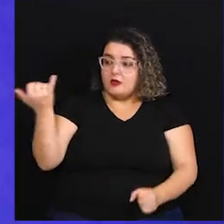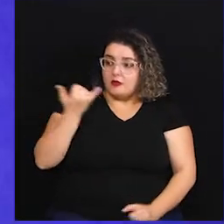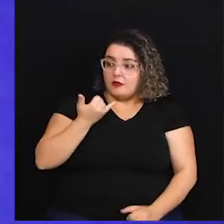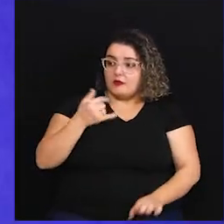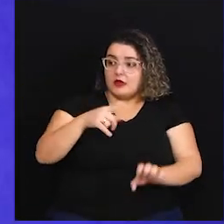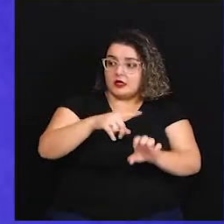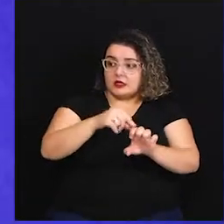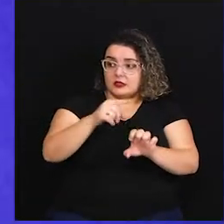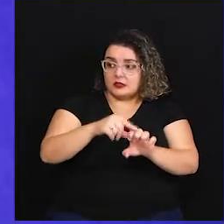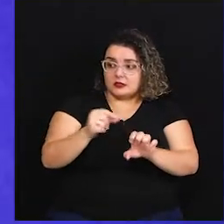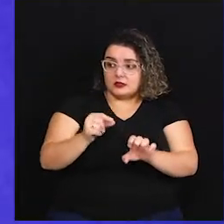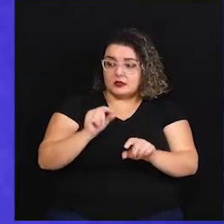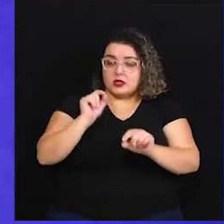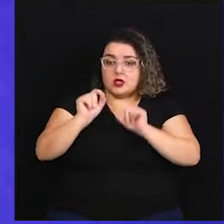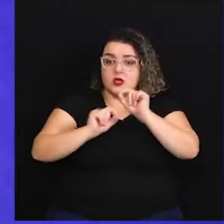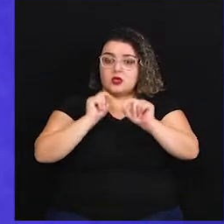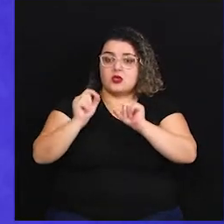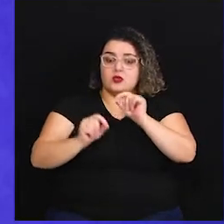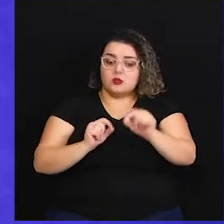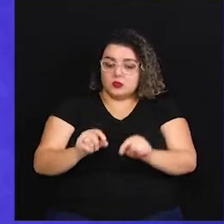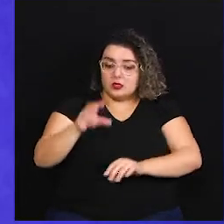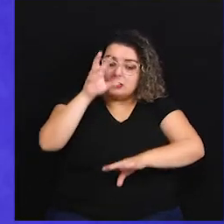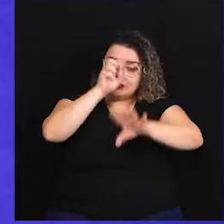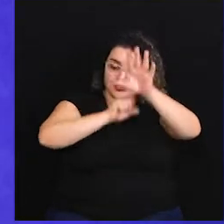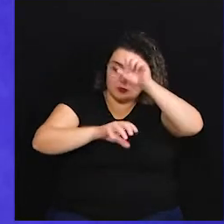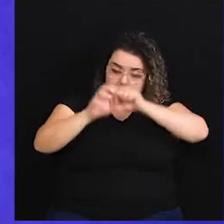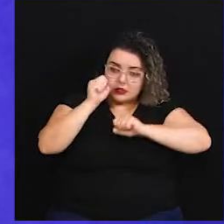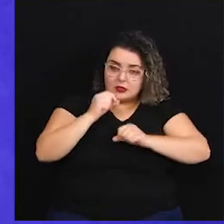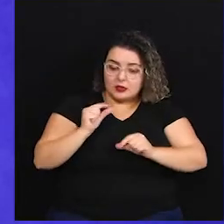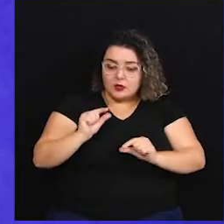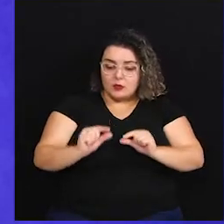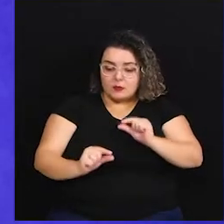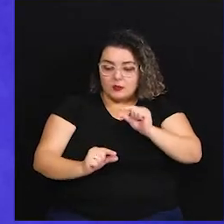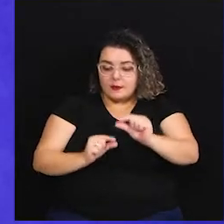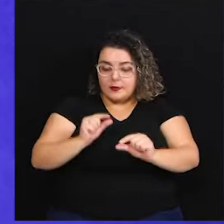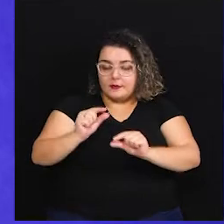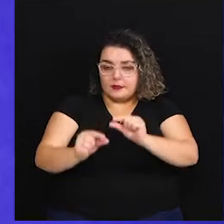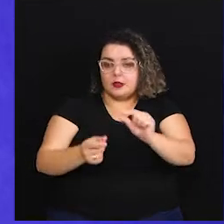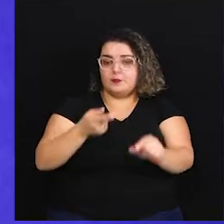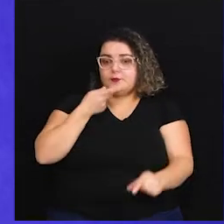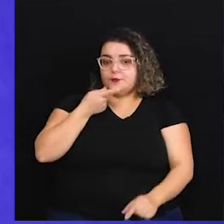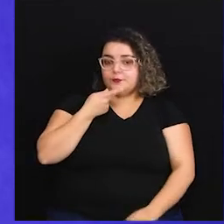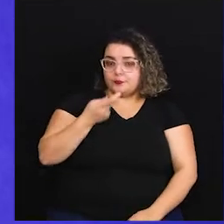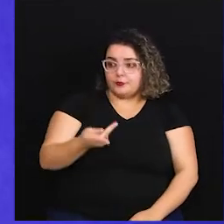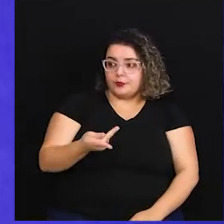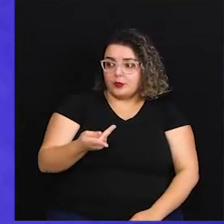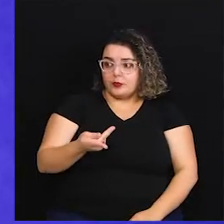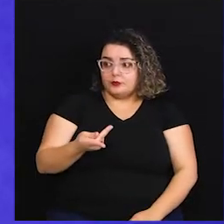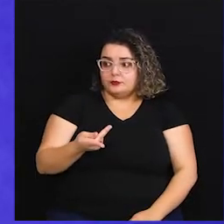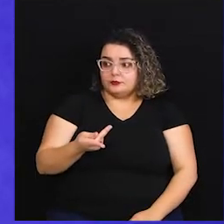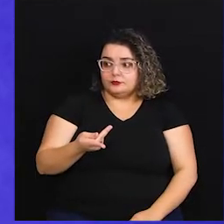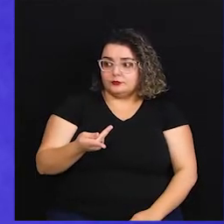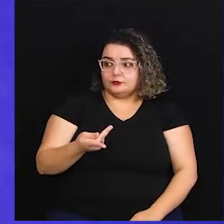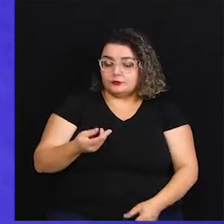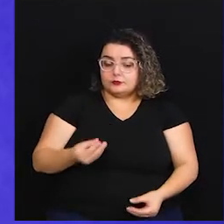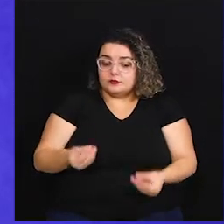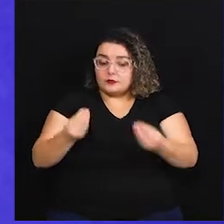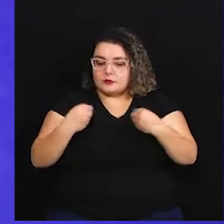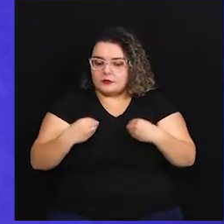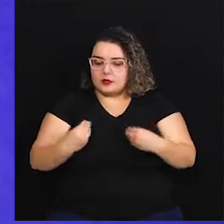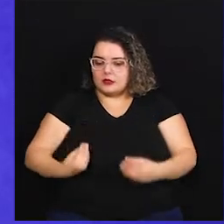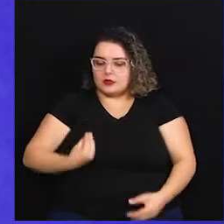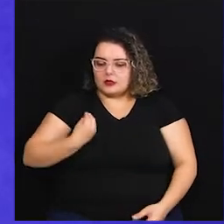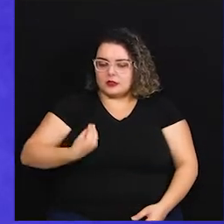história empreendedora e o que de lição, além desse passo de cada vez que você acaba de mencionar, que te trouxe na